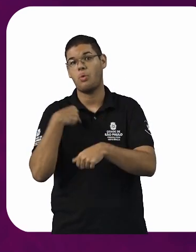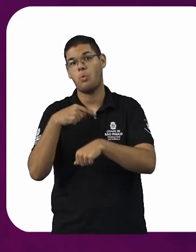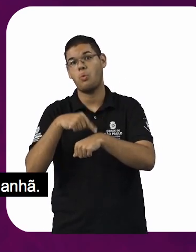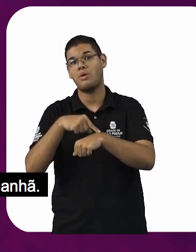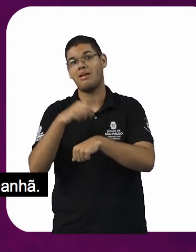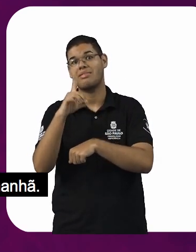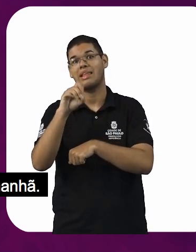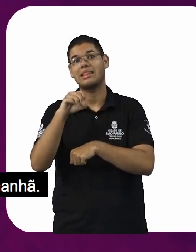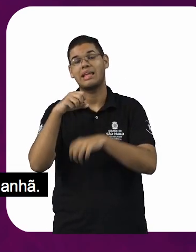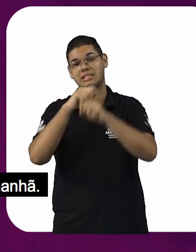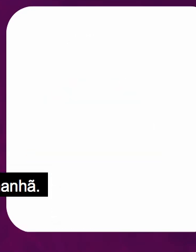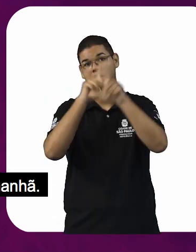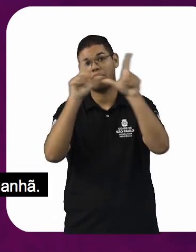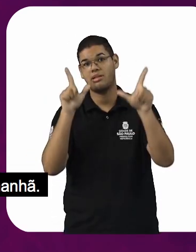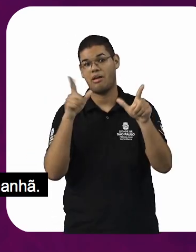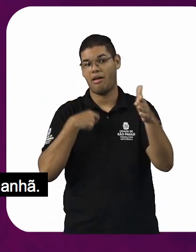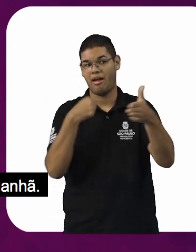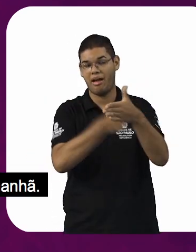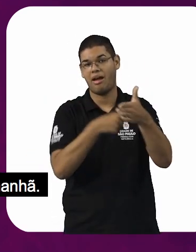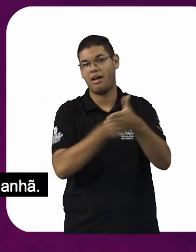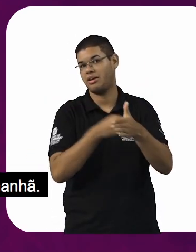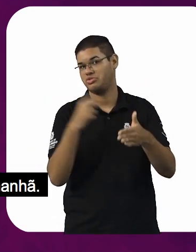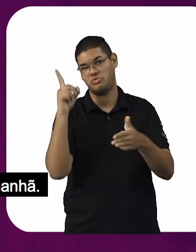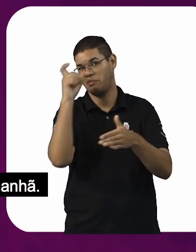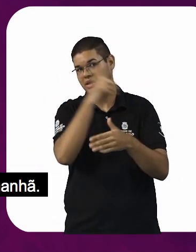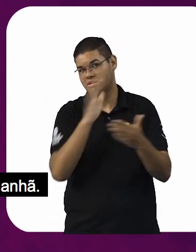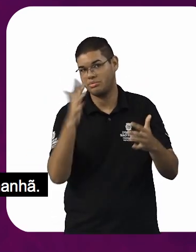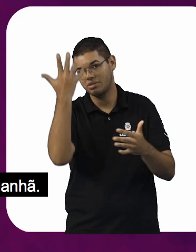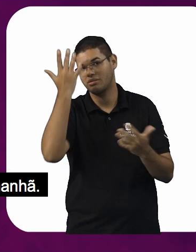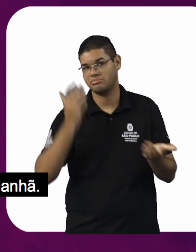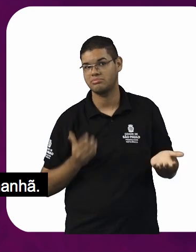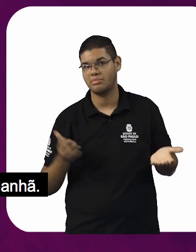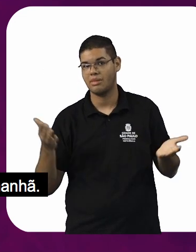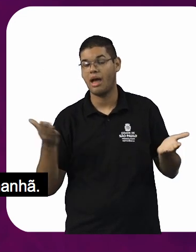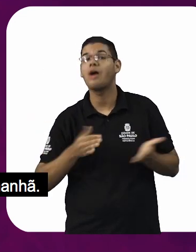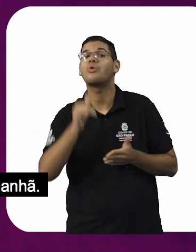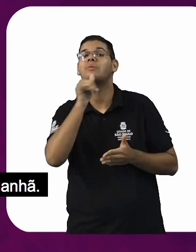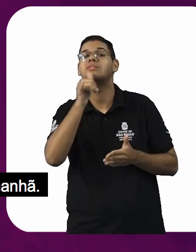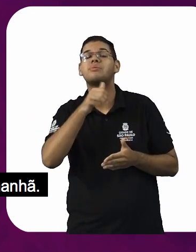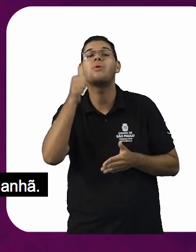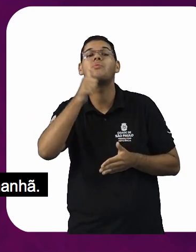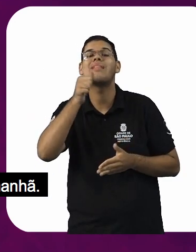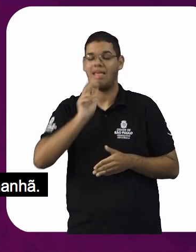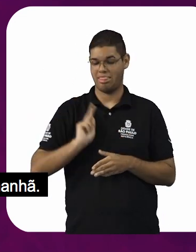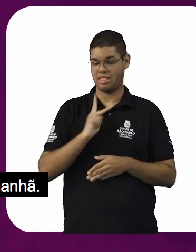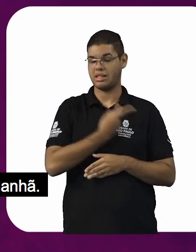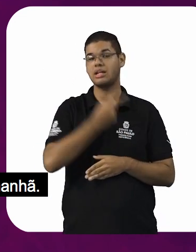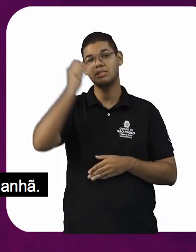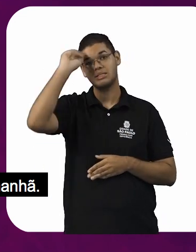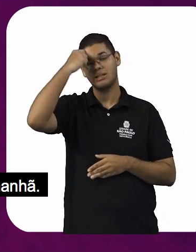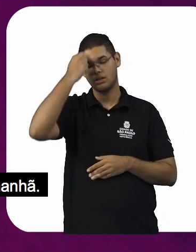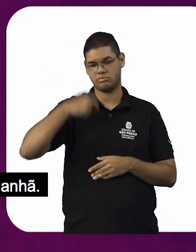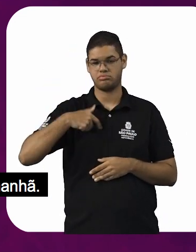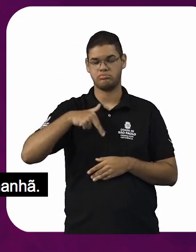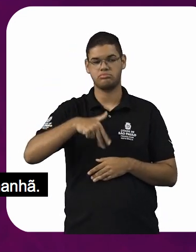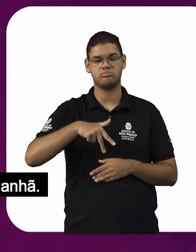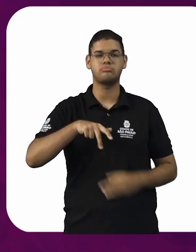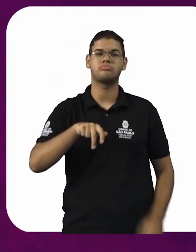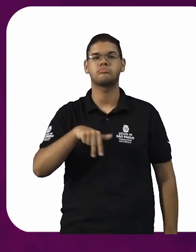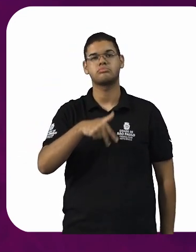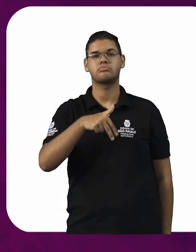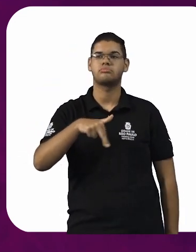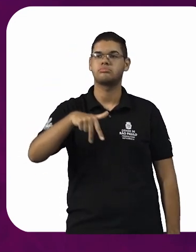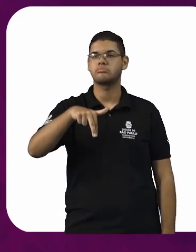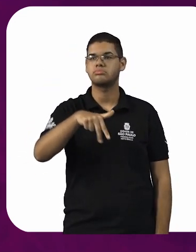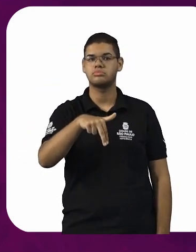Paulista. É diferente quando a gente fala, por exemplo, de uma mulher trans negra, andando na mesma Avenida Paulista às 10 da manhã.